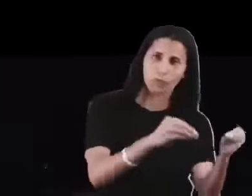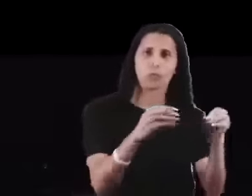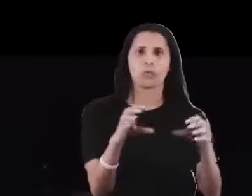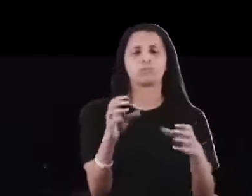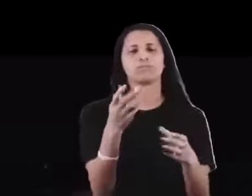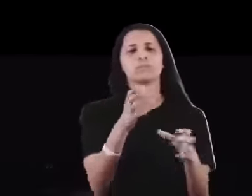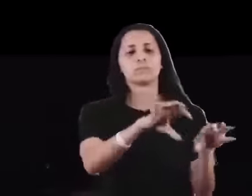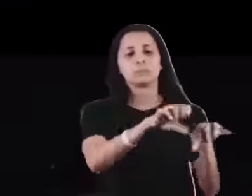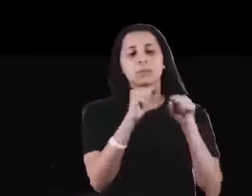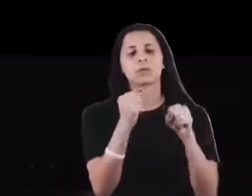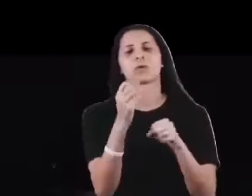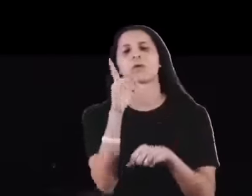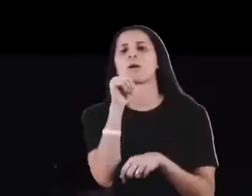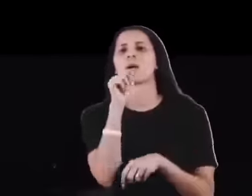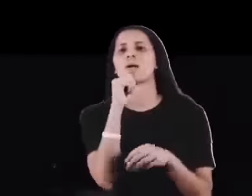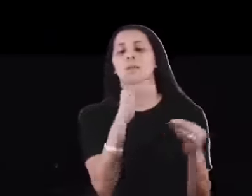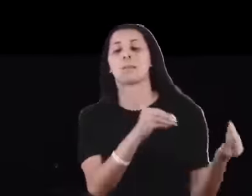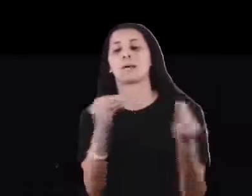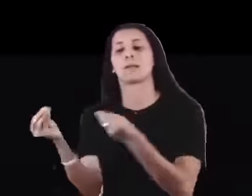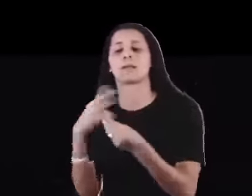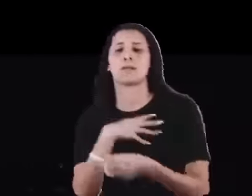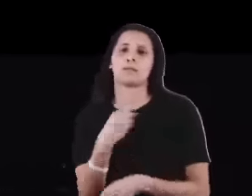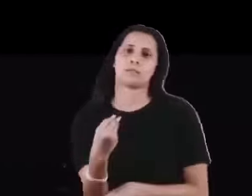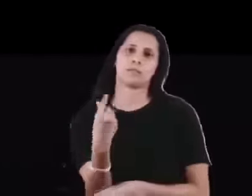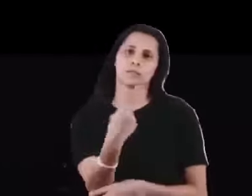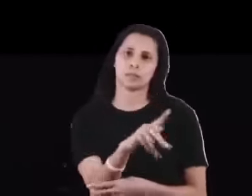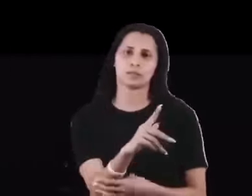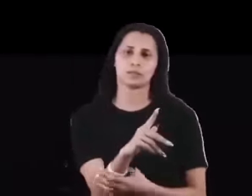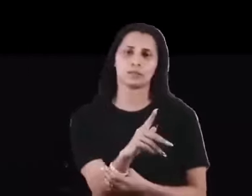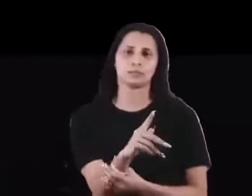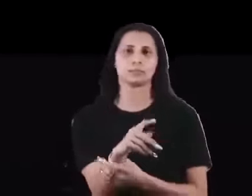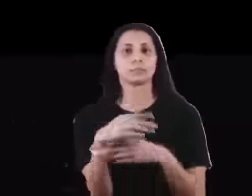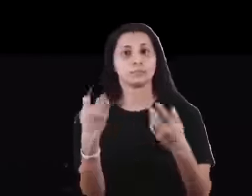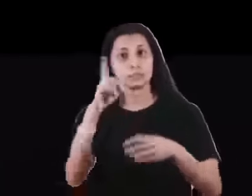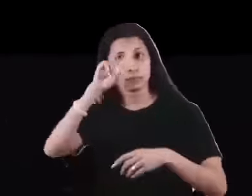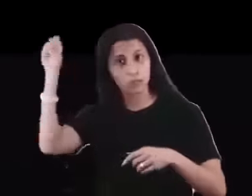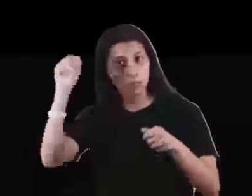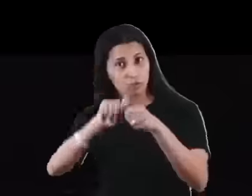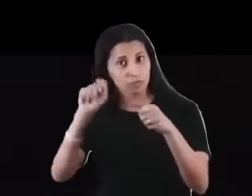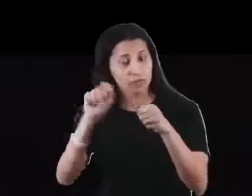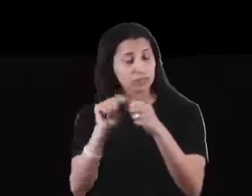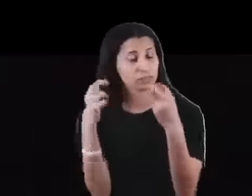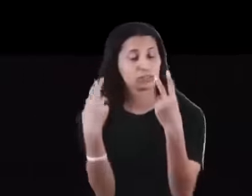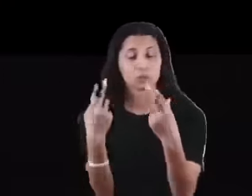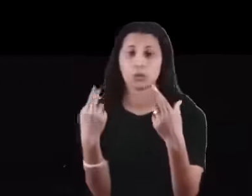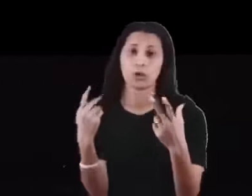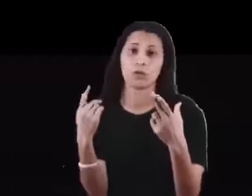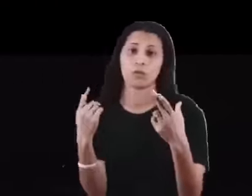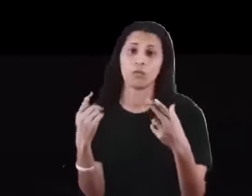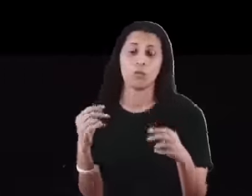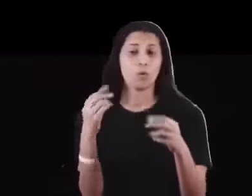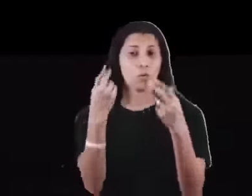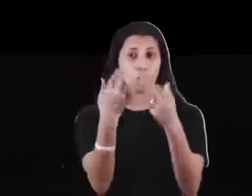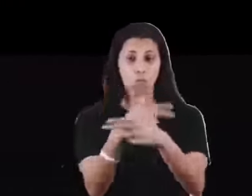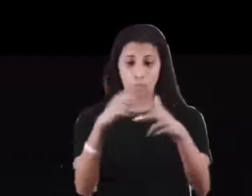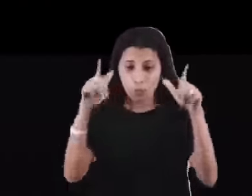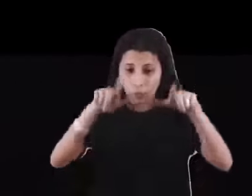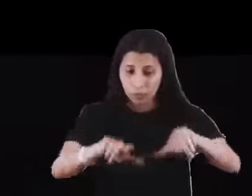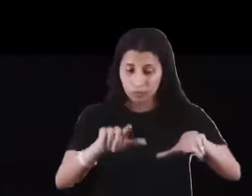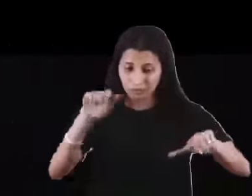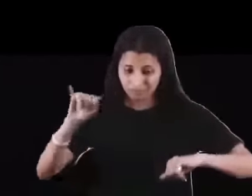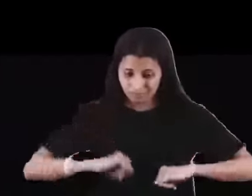fazer com que a ferramenta de dor na sua vida se transforma em uma ferramenta de